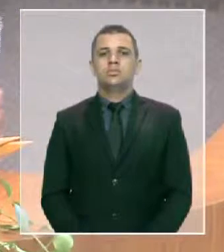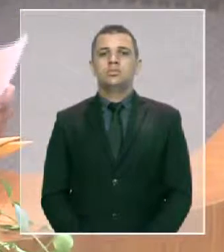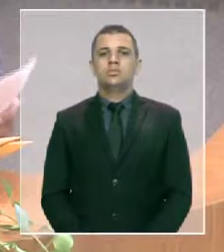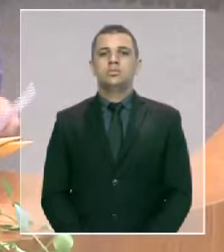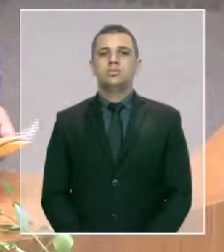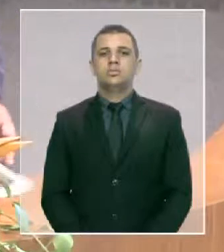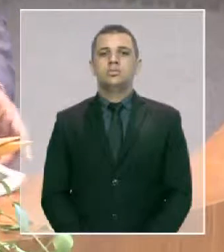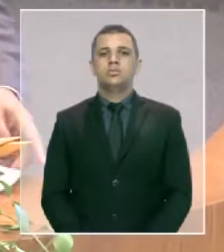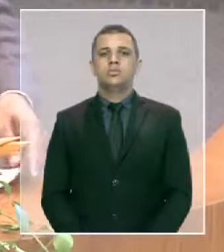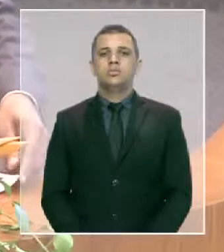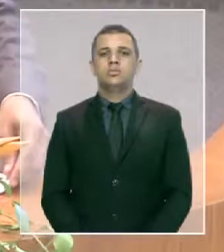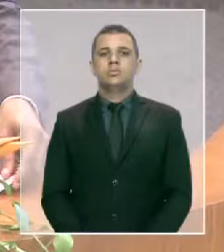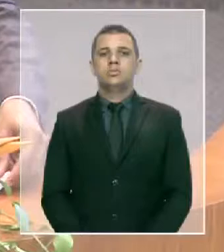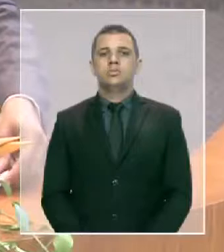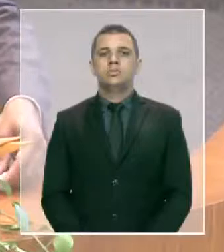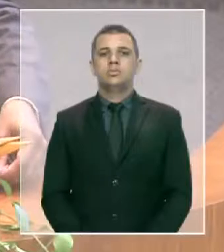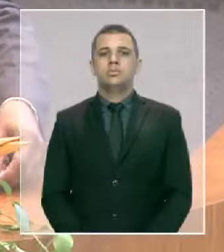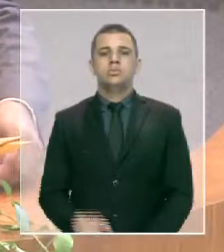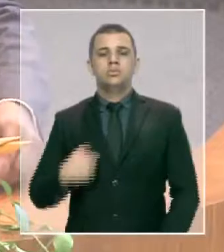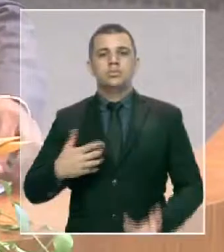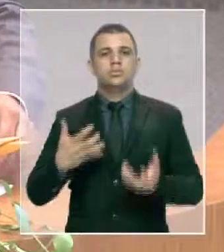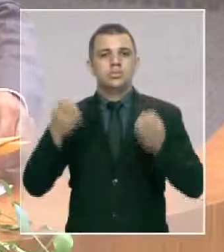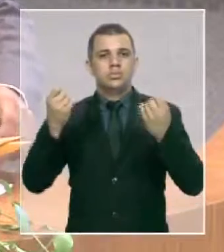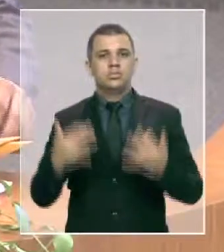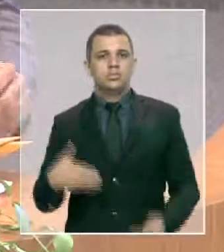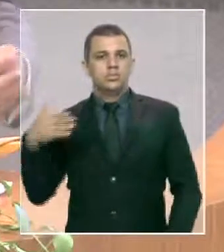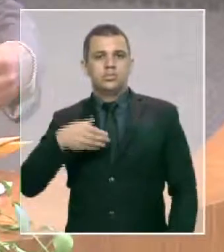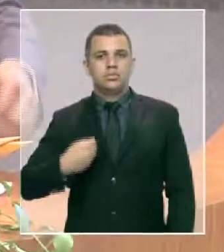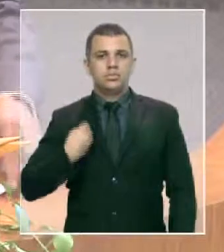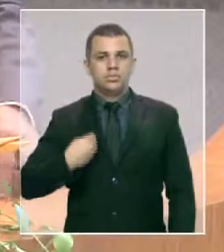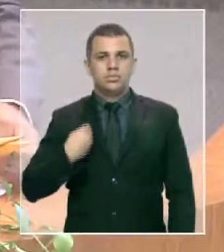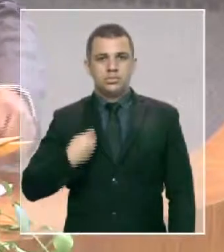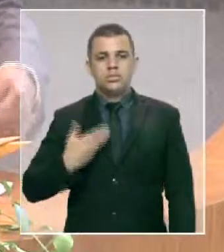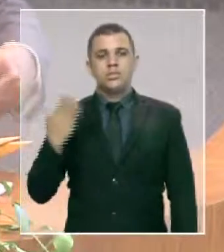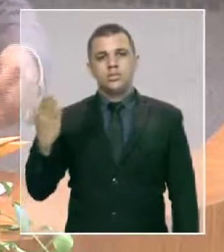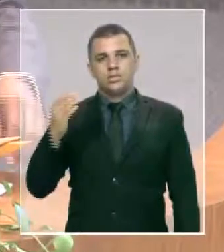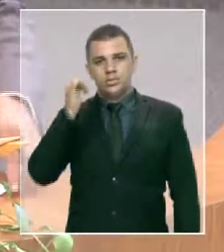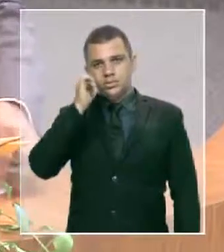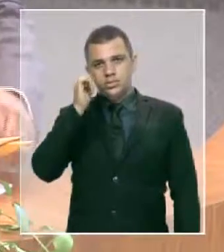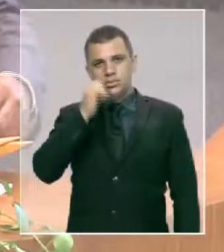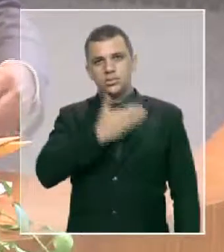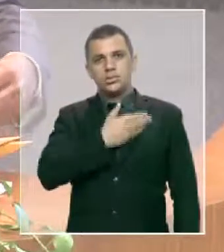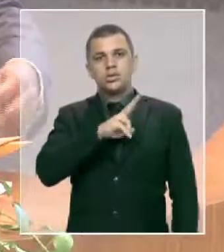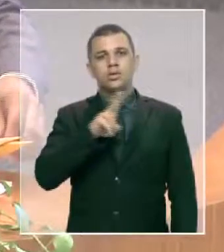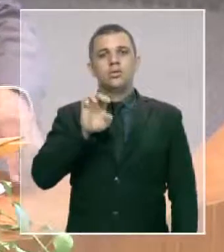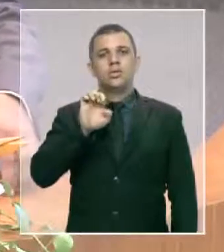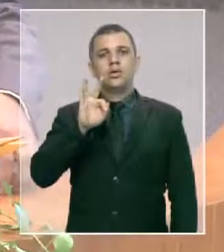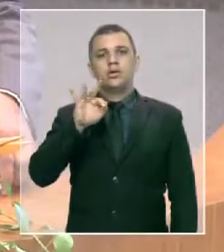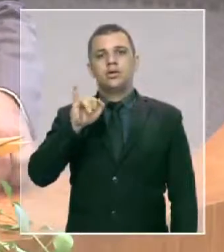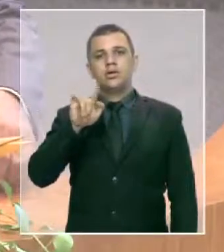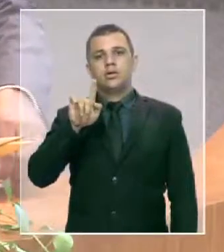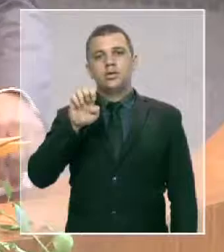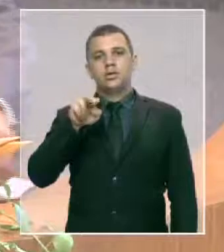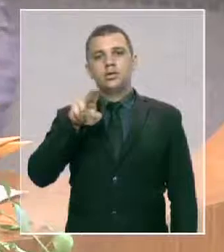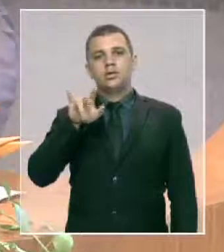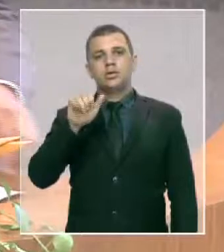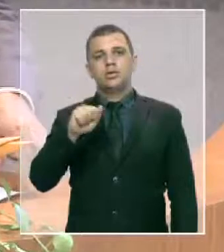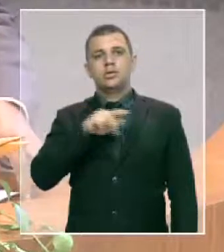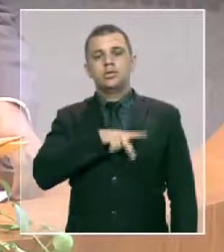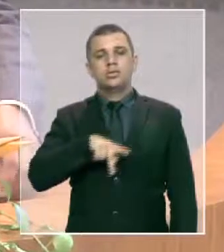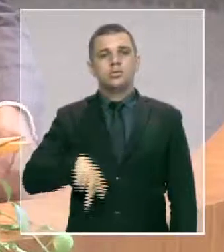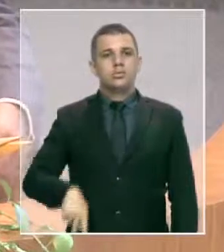da presença na Assembleia Legislativa do Estado do Maranhão da querida amiga Ifigênia, presidente do